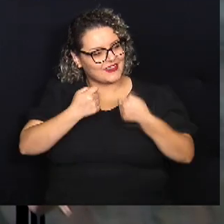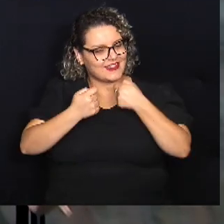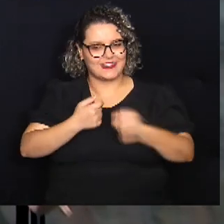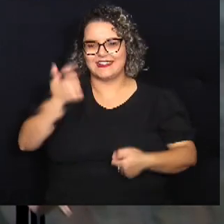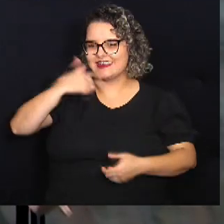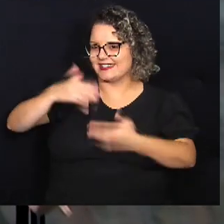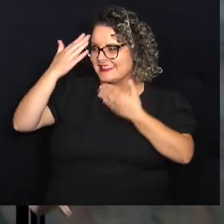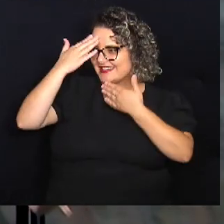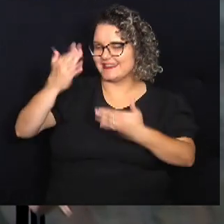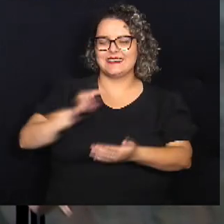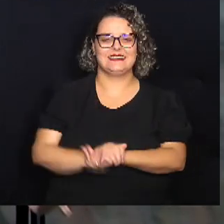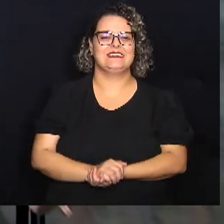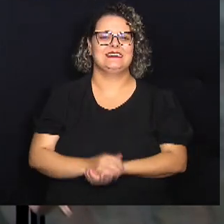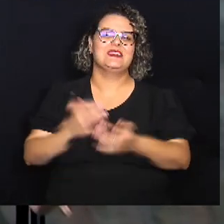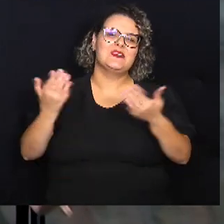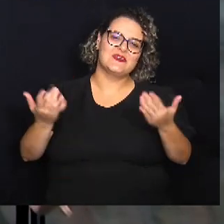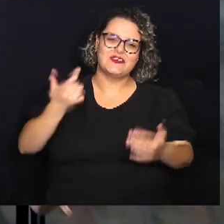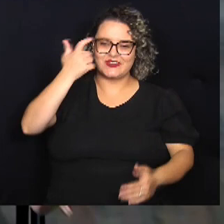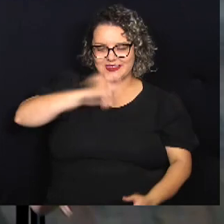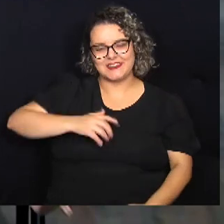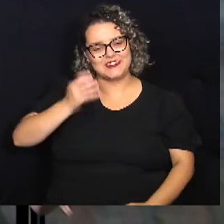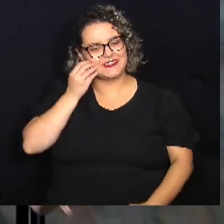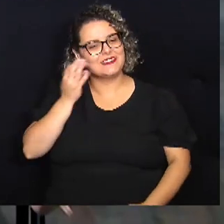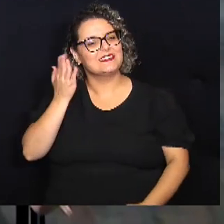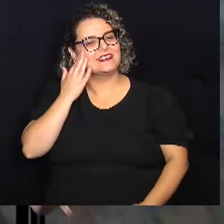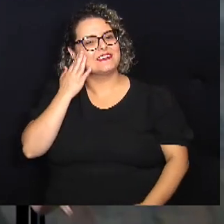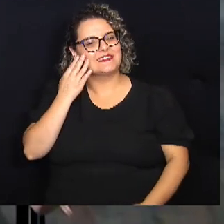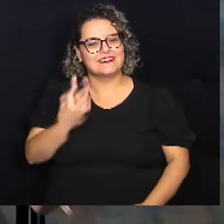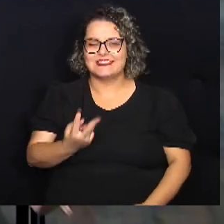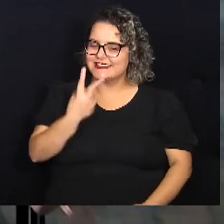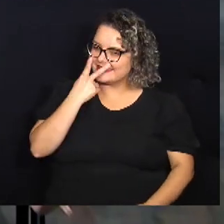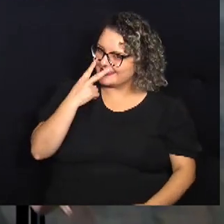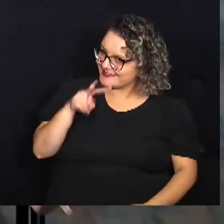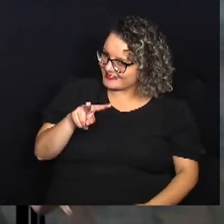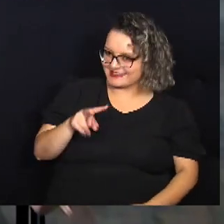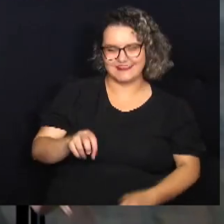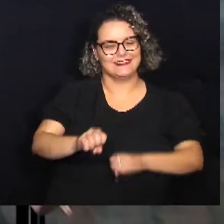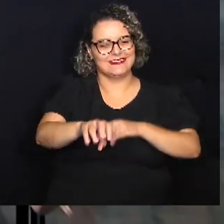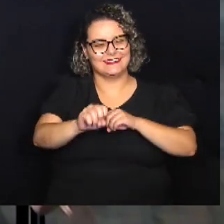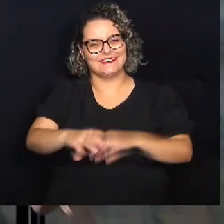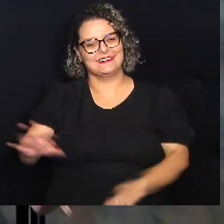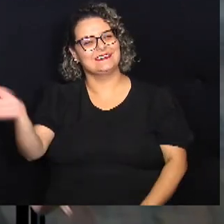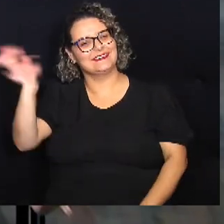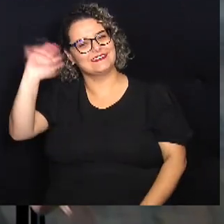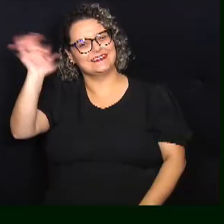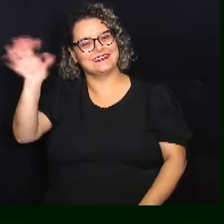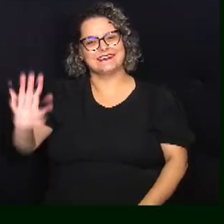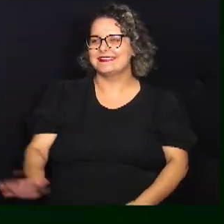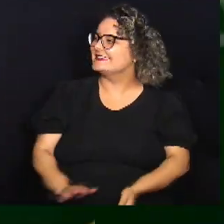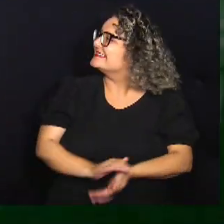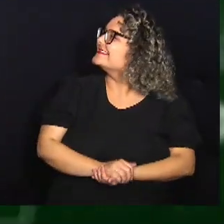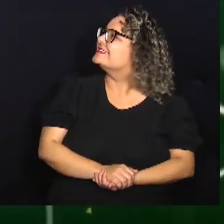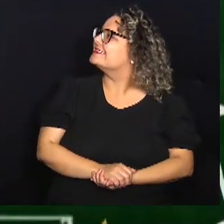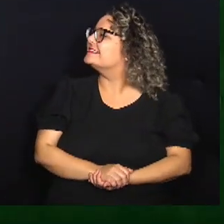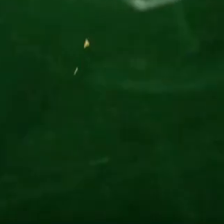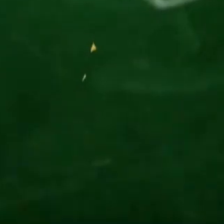Ok. Bom, pessoal, eu sou o André Arente, já sabe, né? Tô sempre de olho na educação. Tchau!